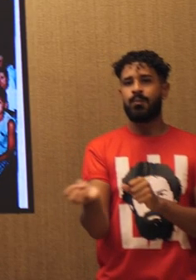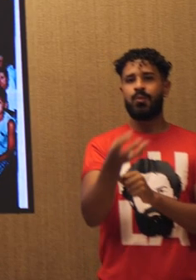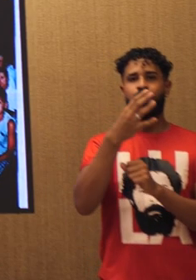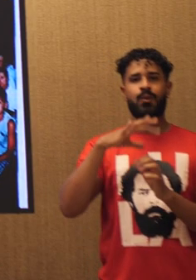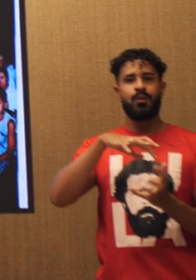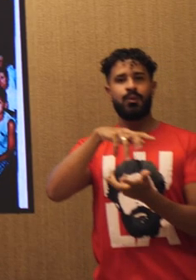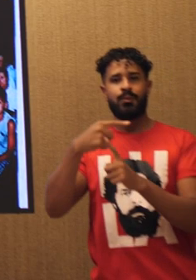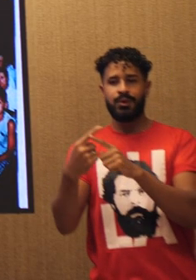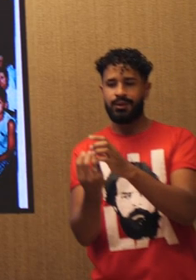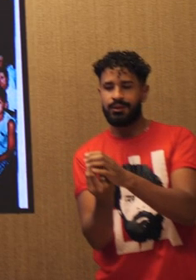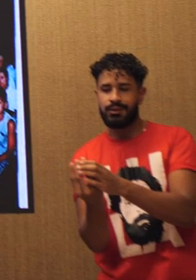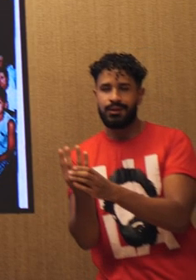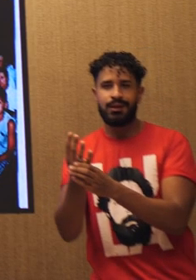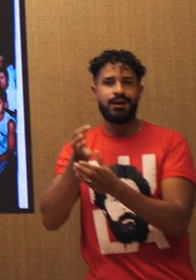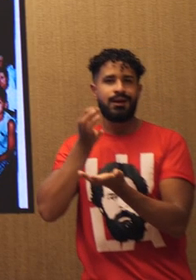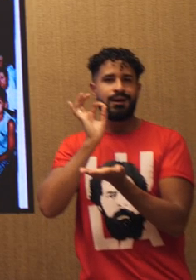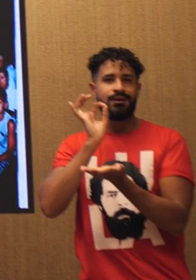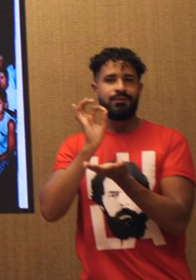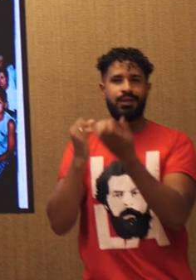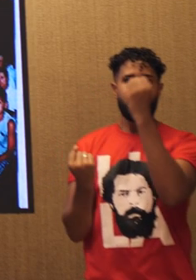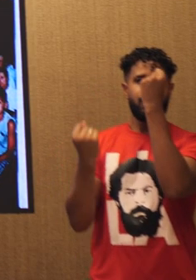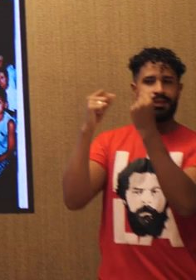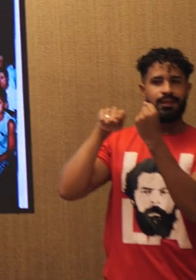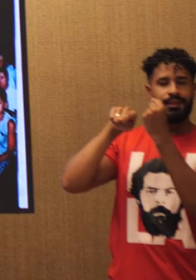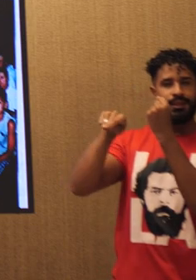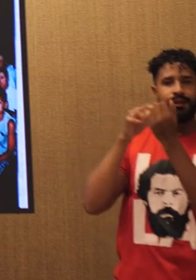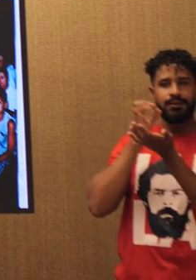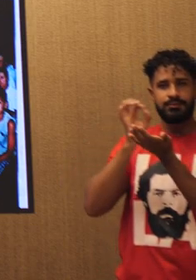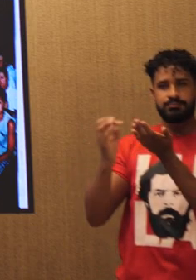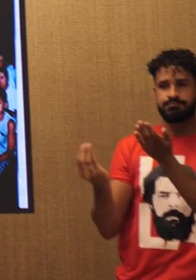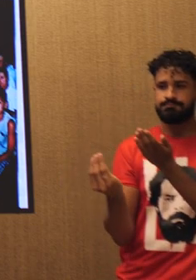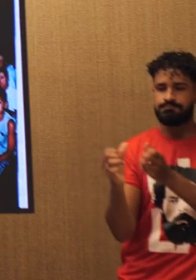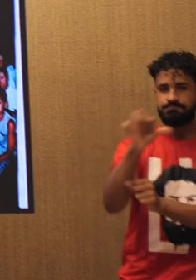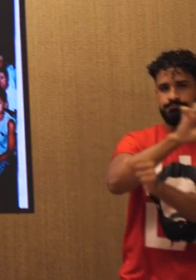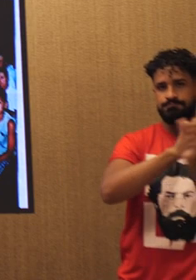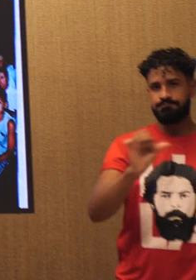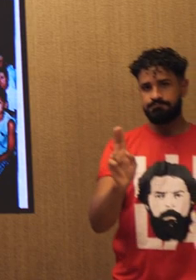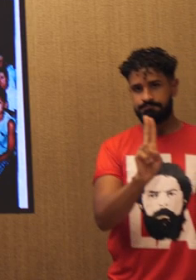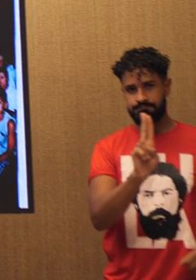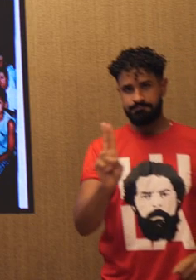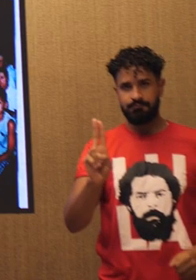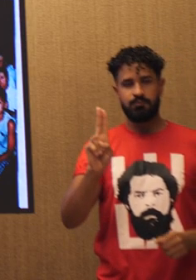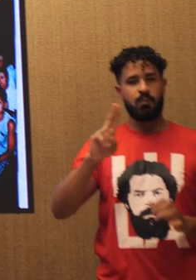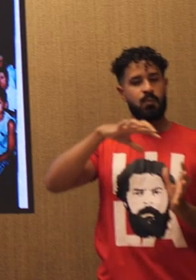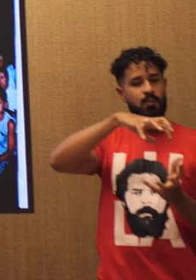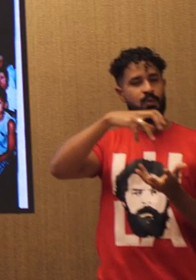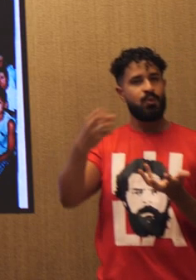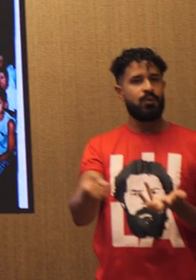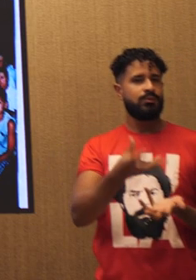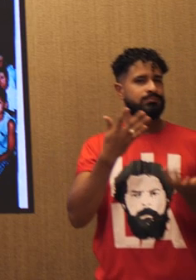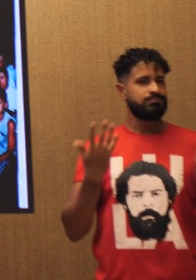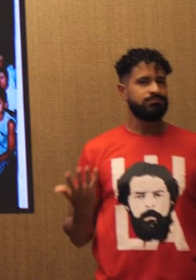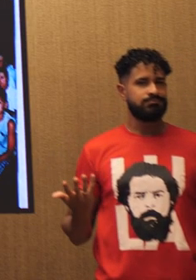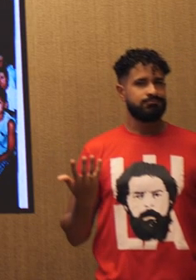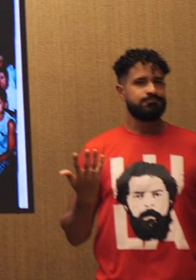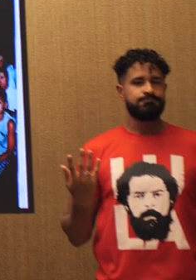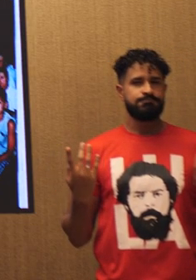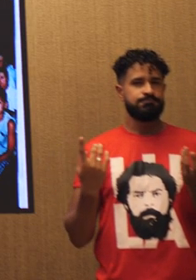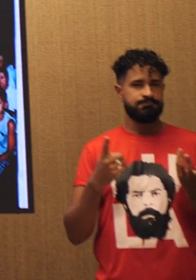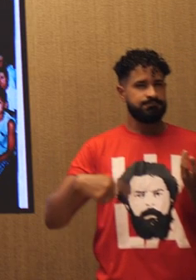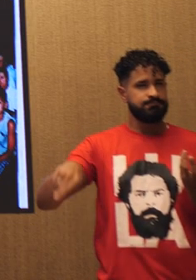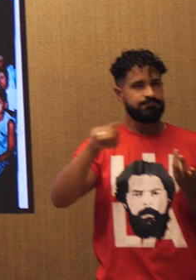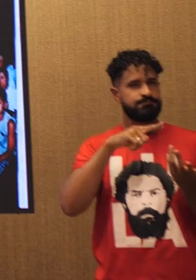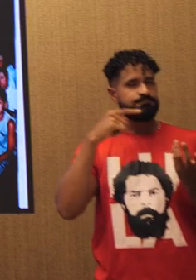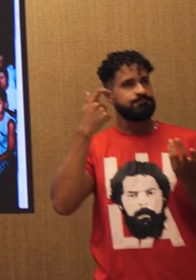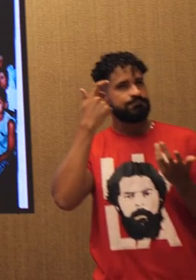plantio do café Mundo Novo. Produzia-se o café Mundo Novo e colocava o nome de Mundo Novo. Isso tudo serve para você